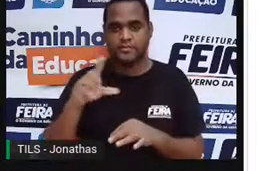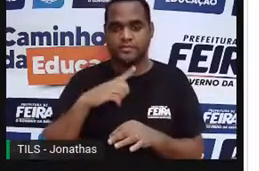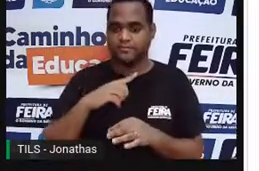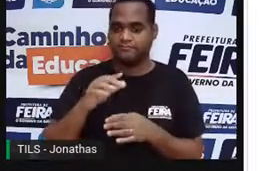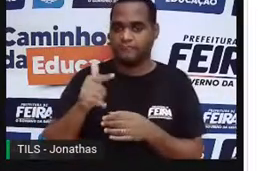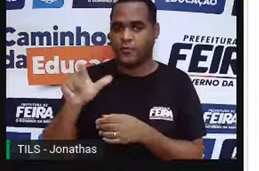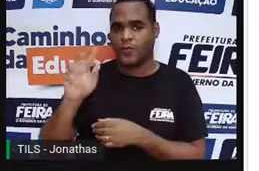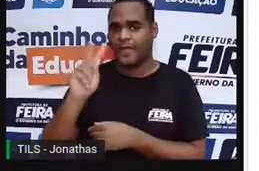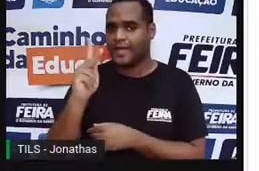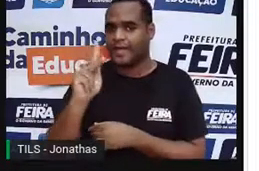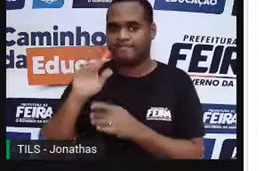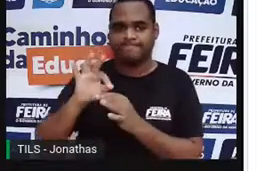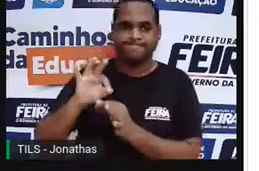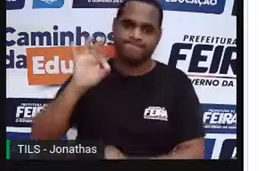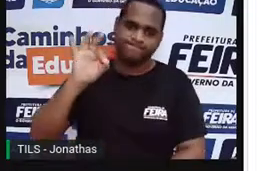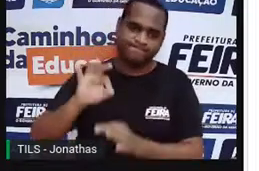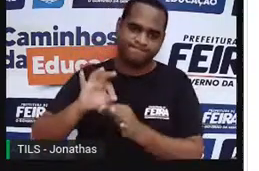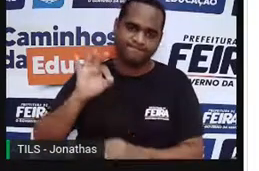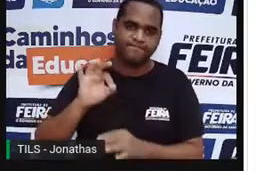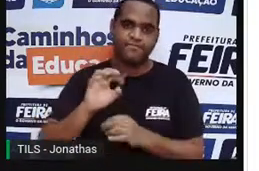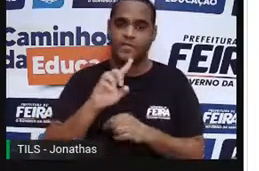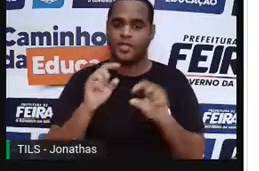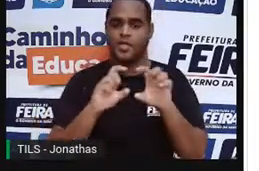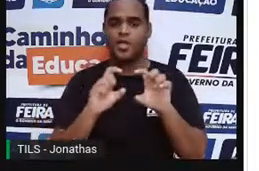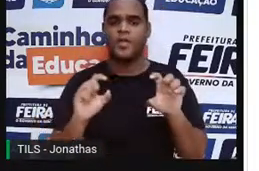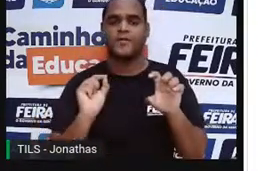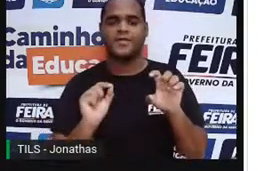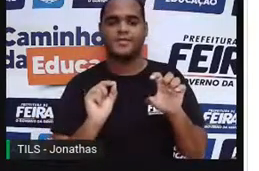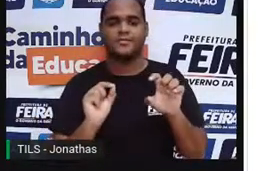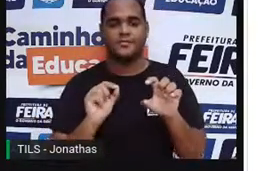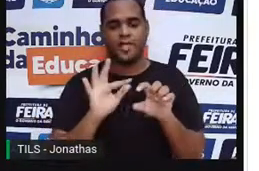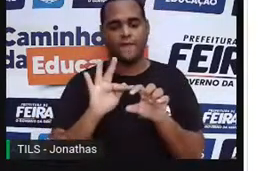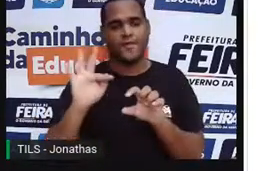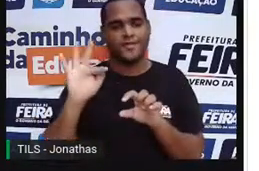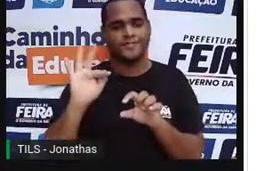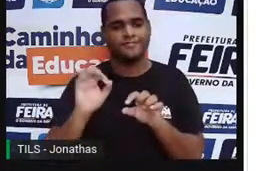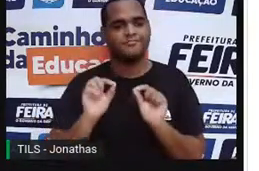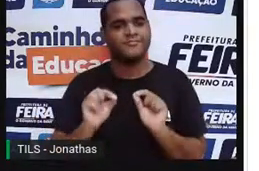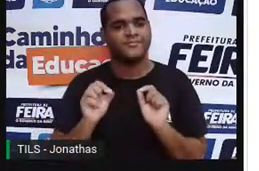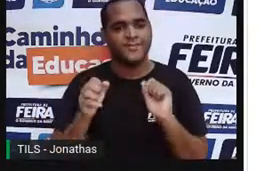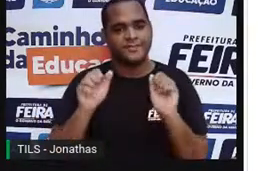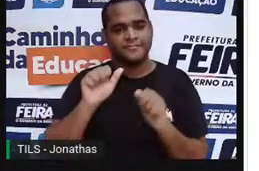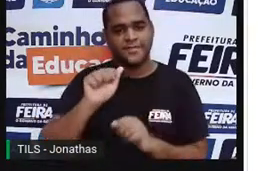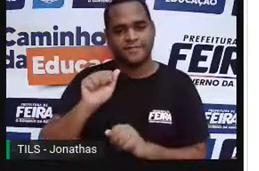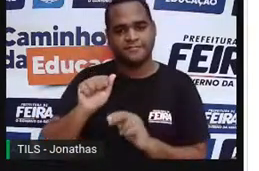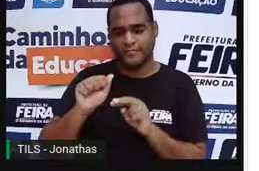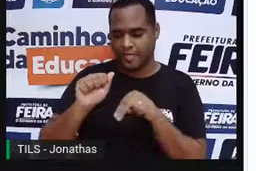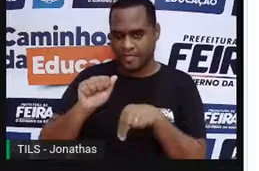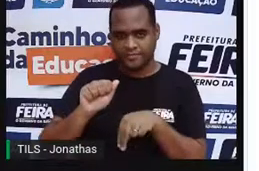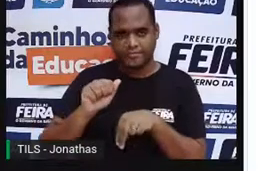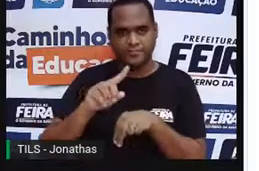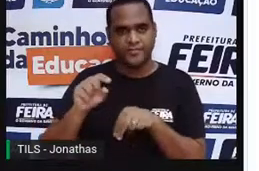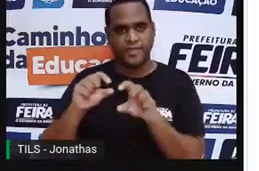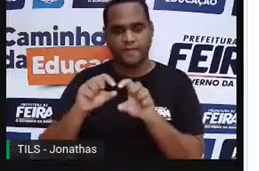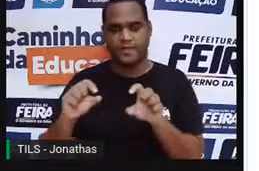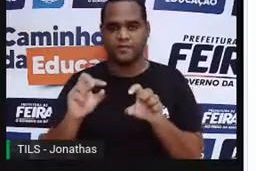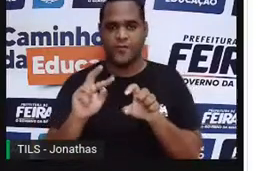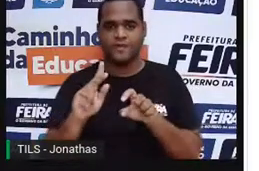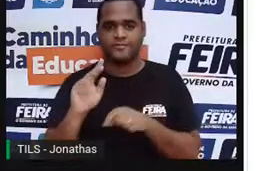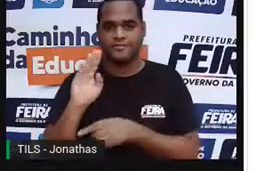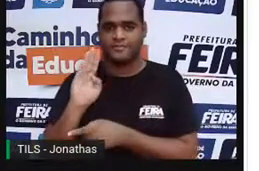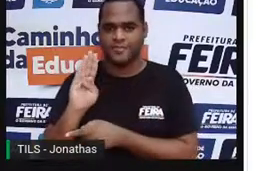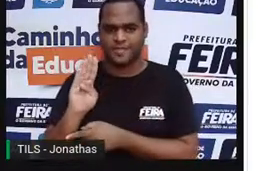a simbolizar a medida da altura então se eu quero a área de um retângulo basta eu pegar o comprimento e